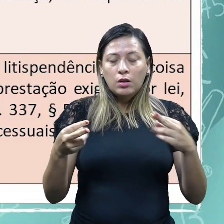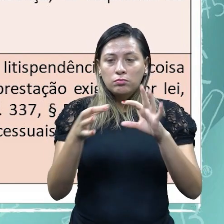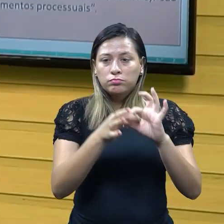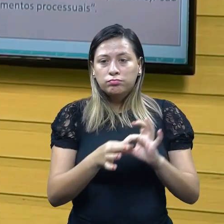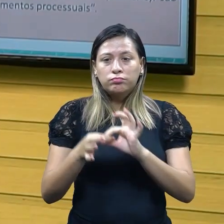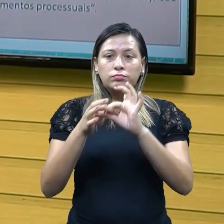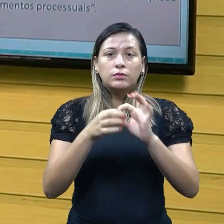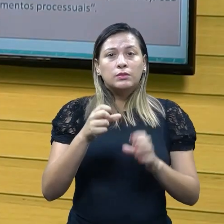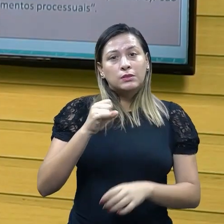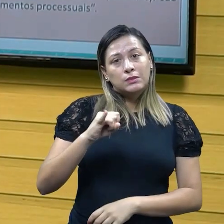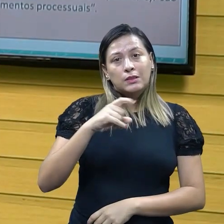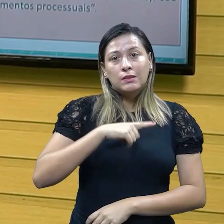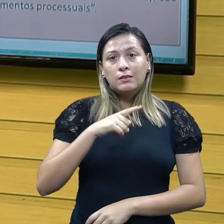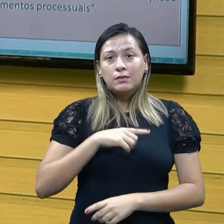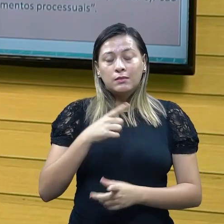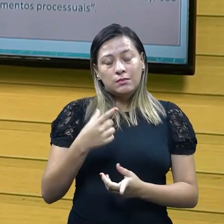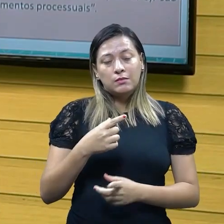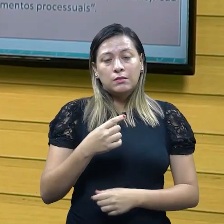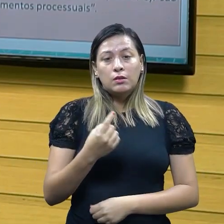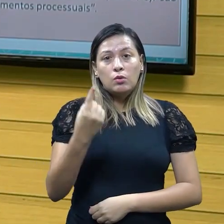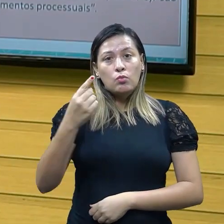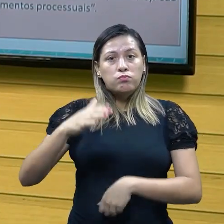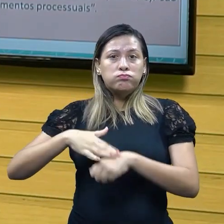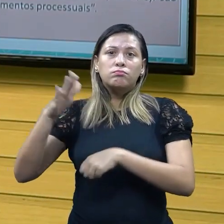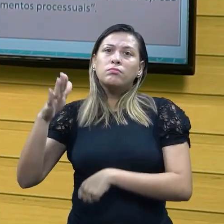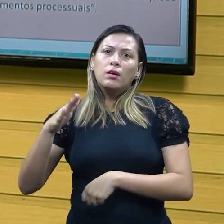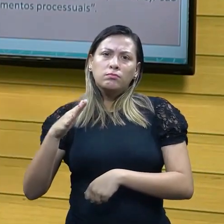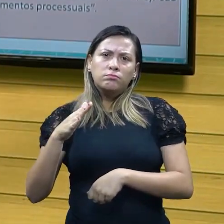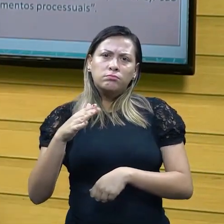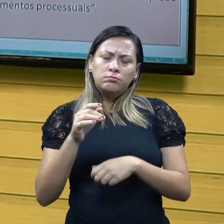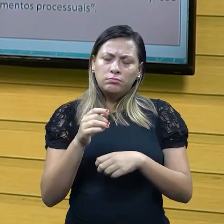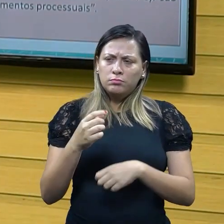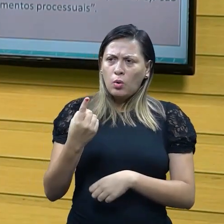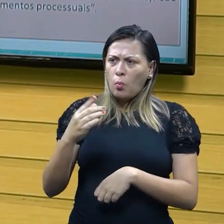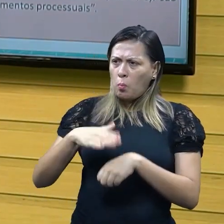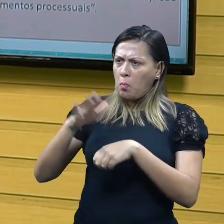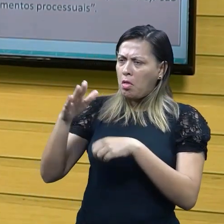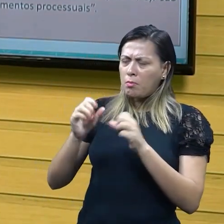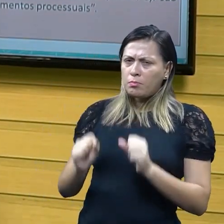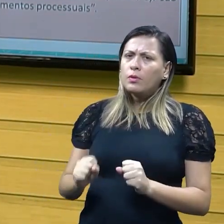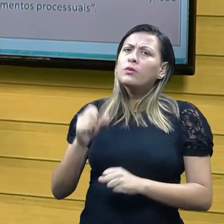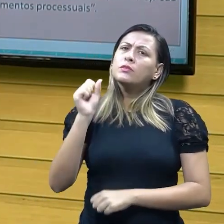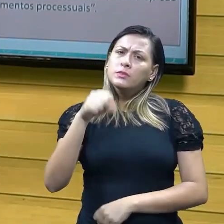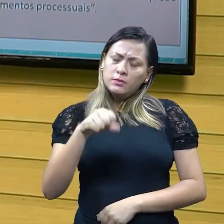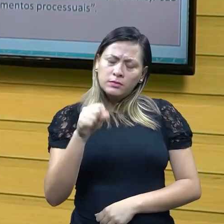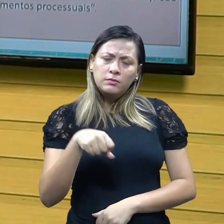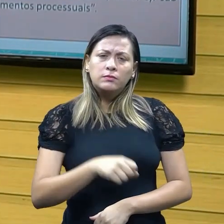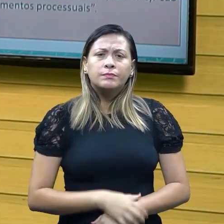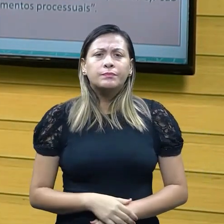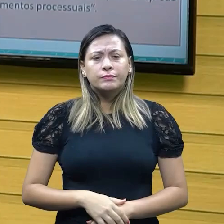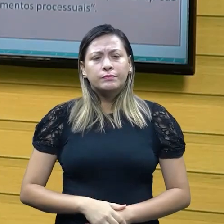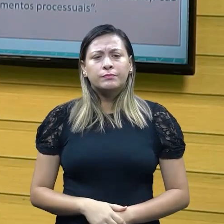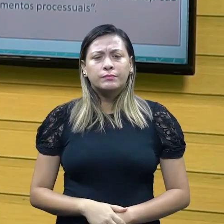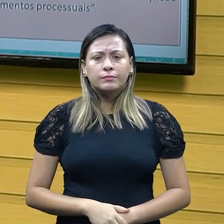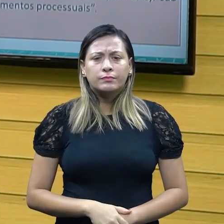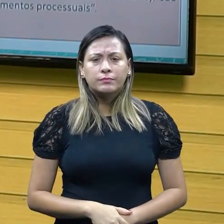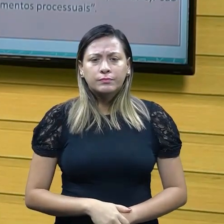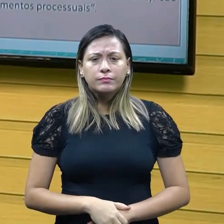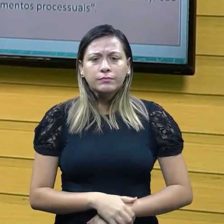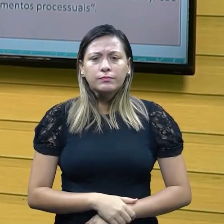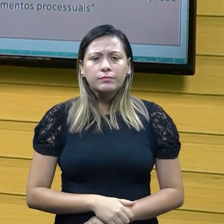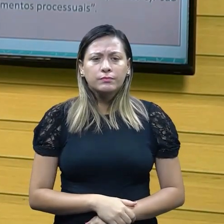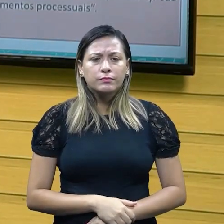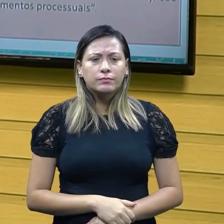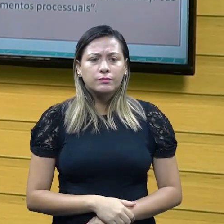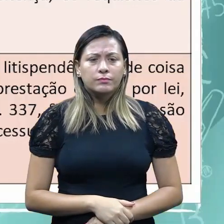pedido. Posso fazer mais de um pedido? Sim, você tem aí pedidos cumulados. Você tem pedidos alternativos, tá? Então tem